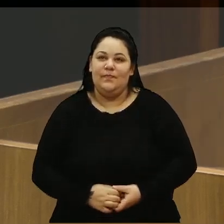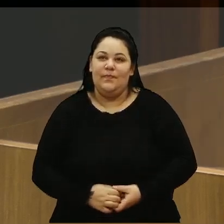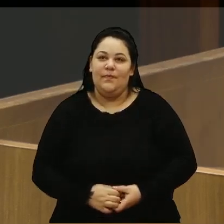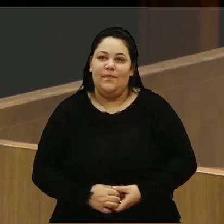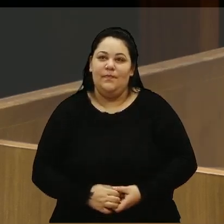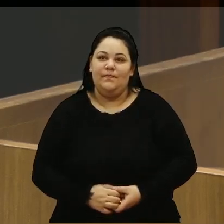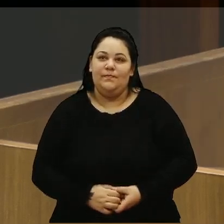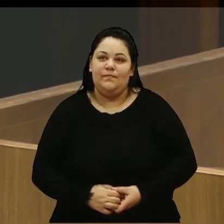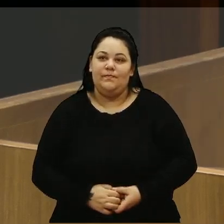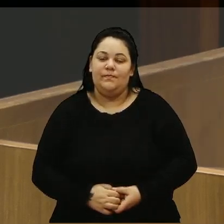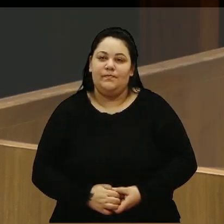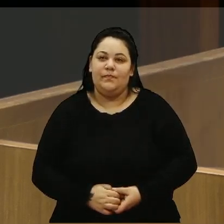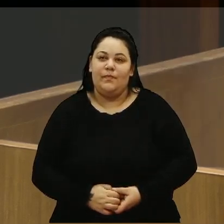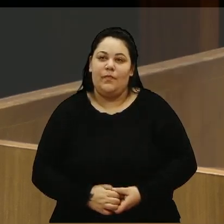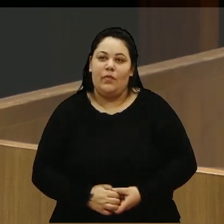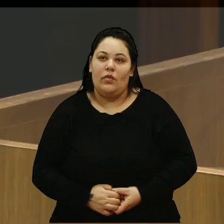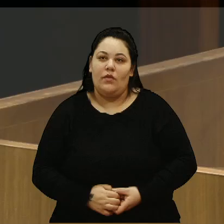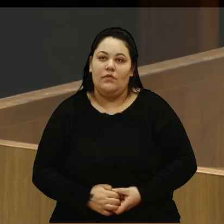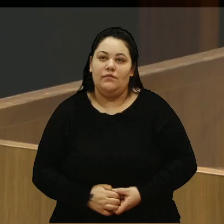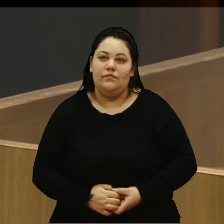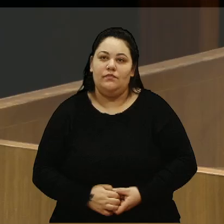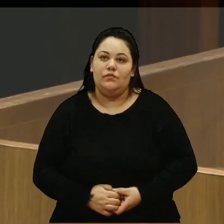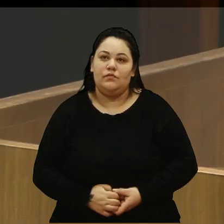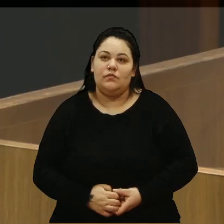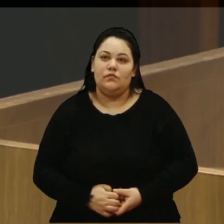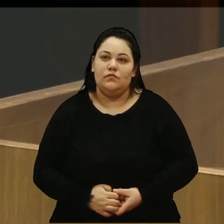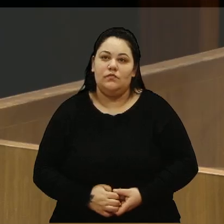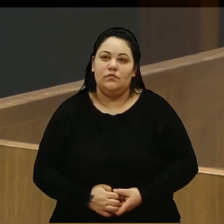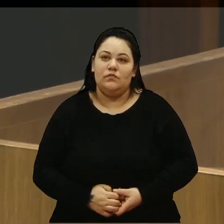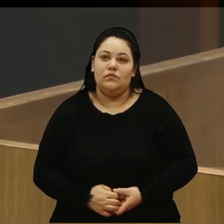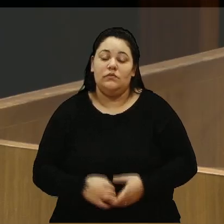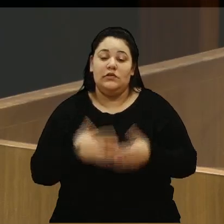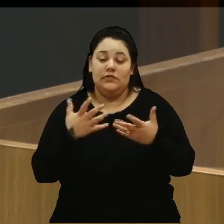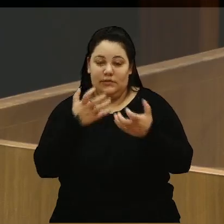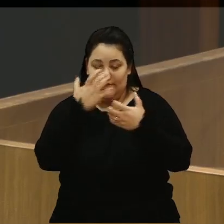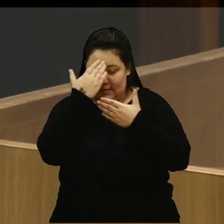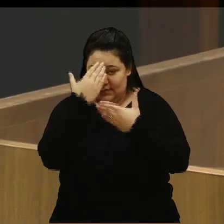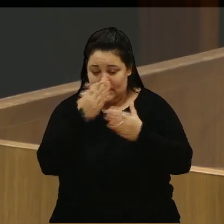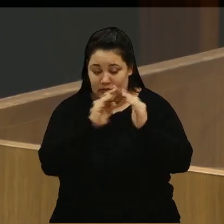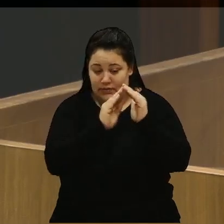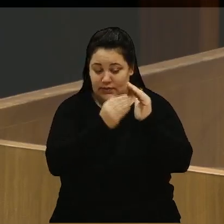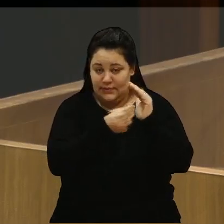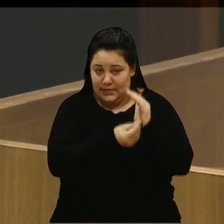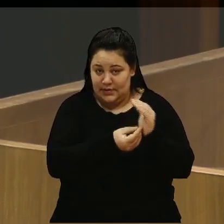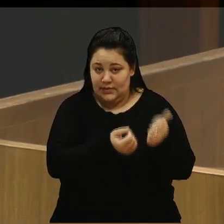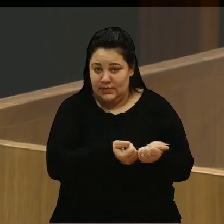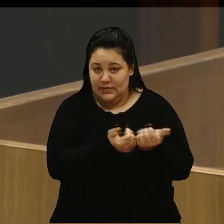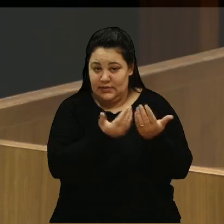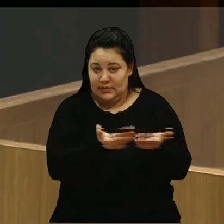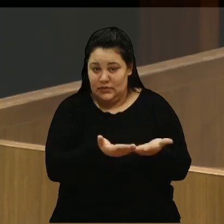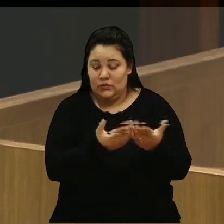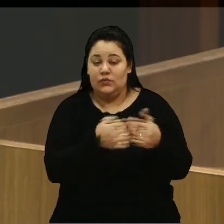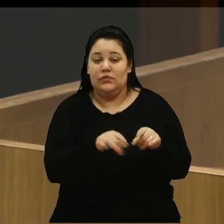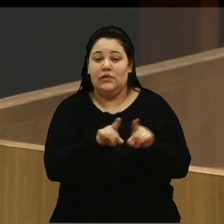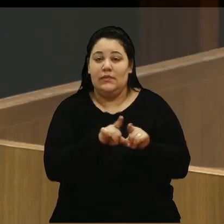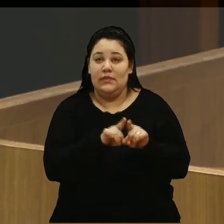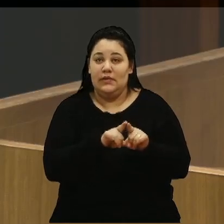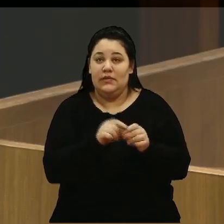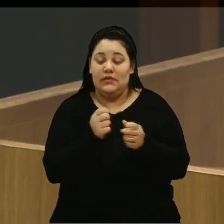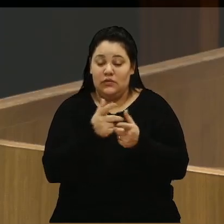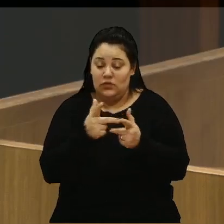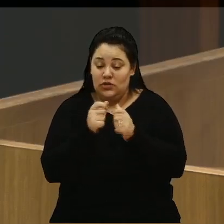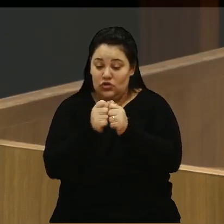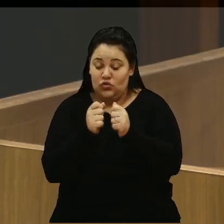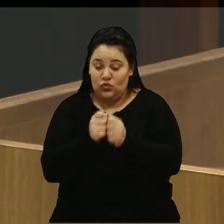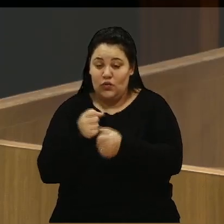essa situação. Então, agradecer ao SAMAI, né, que disponibilizou então isso junto ao pacote de